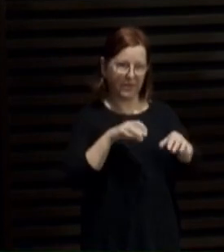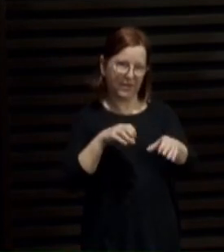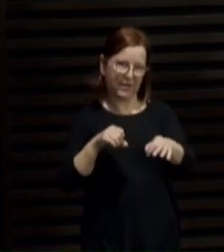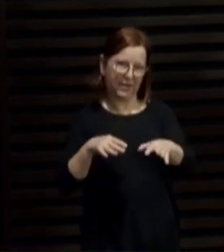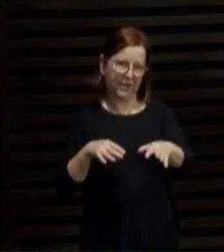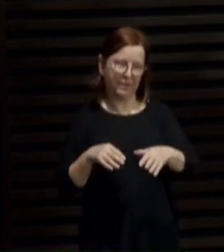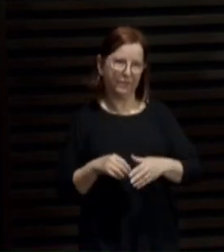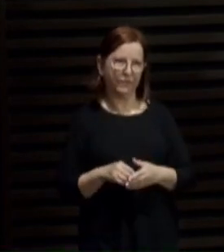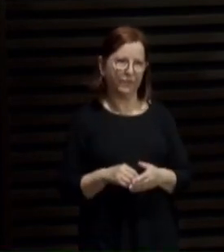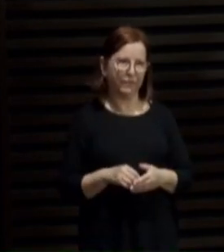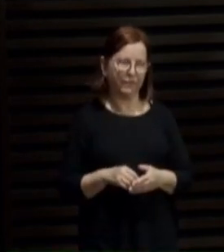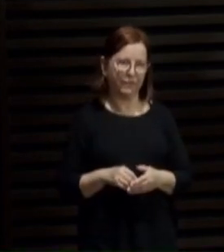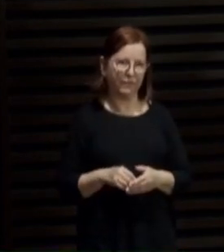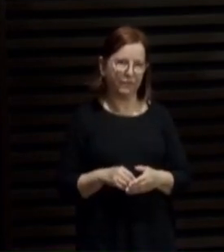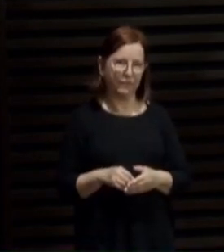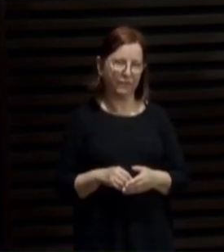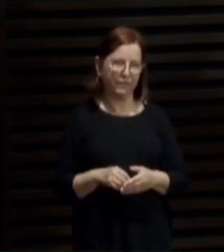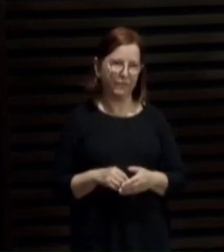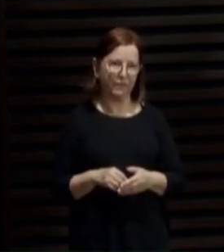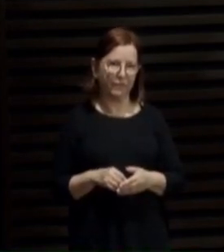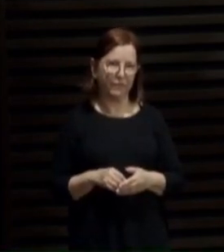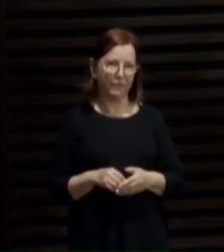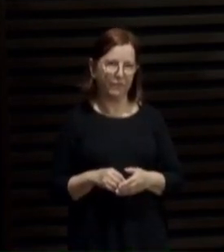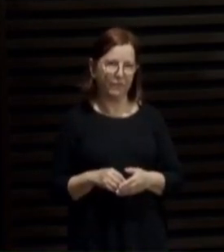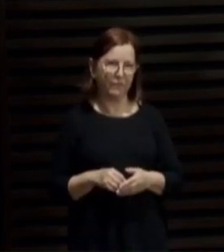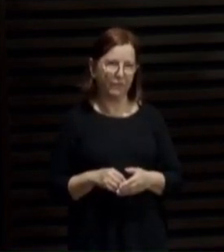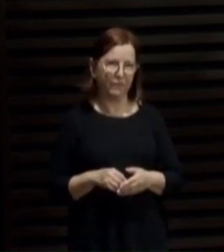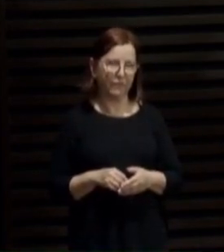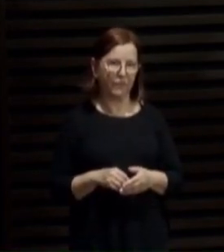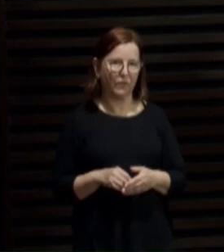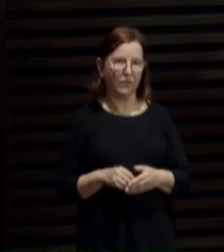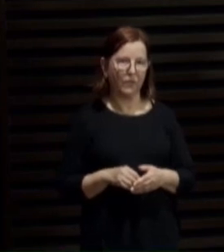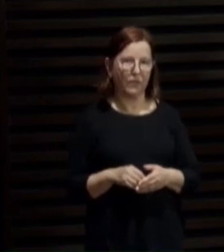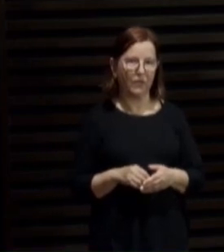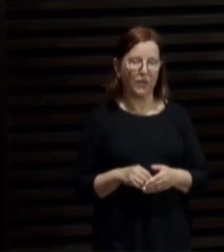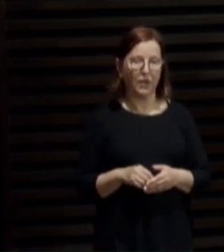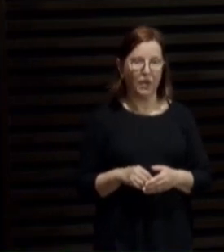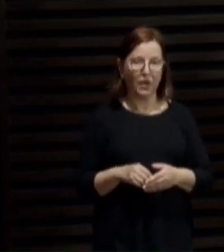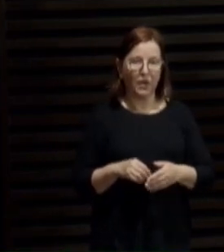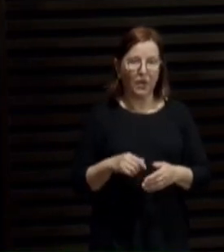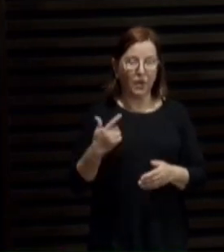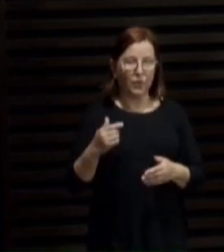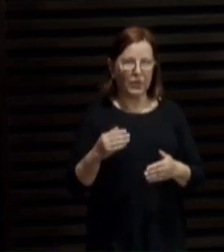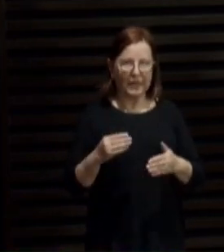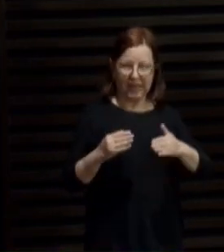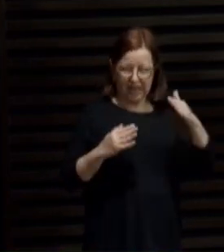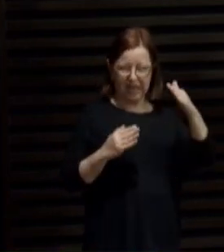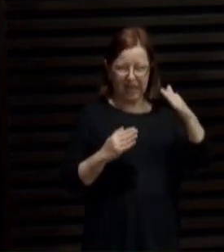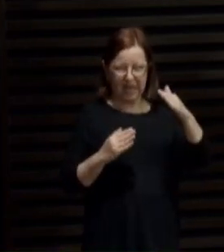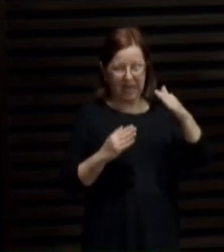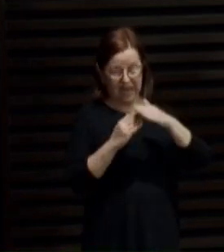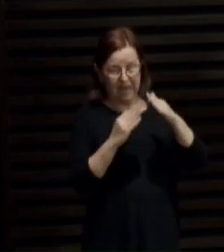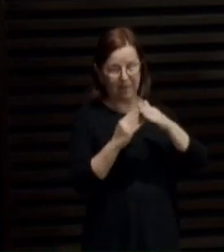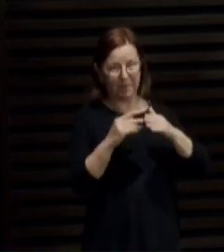Nós não temos limite para a Bíblia, mas temos que ter limite para o pecado,